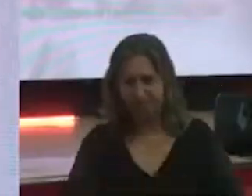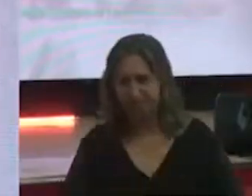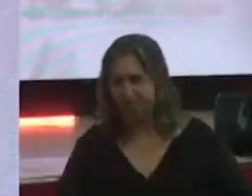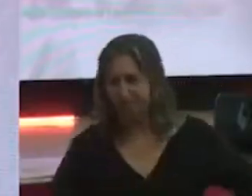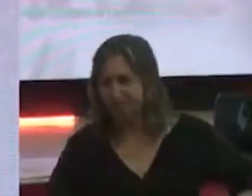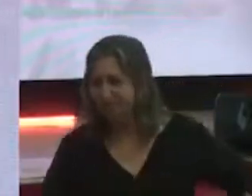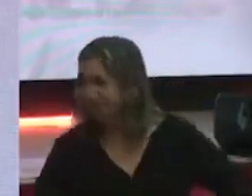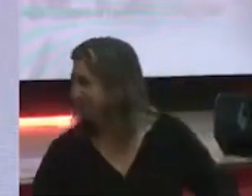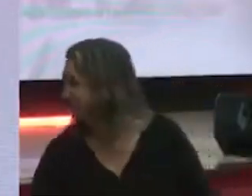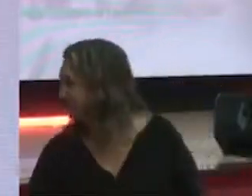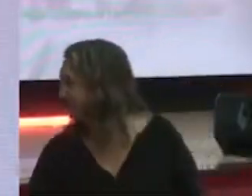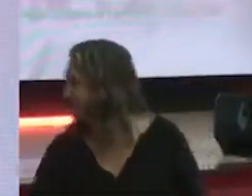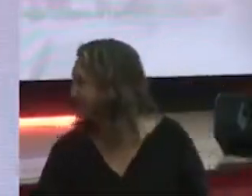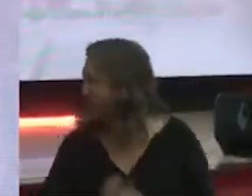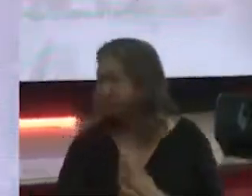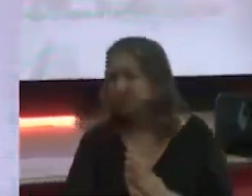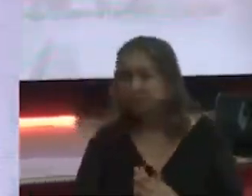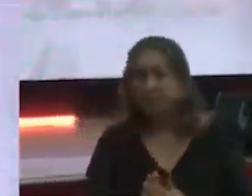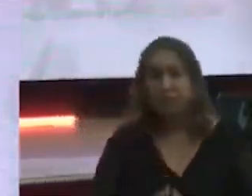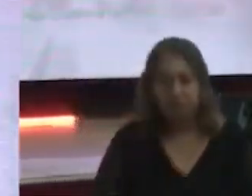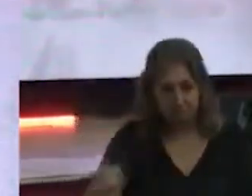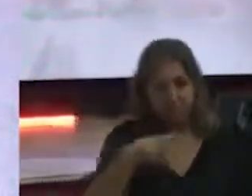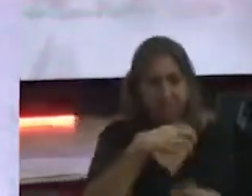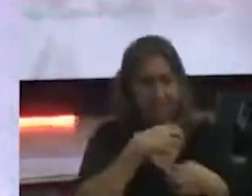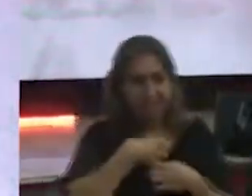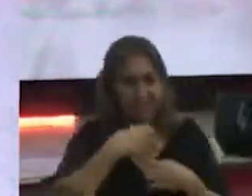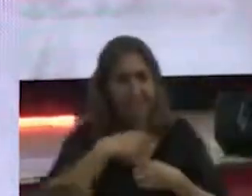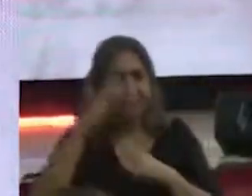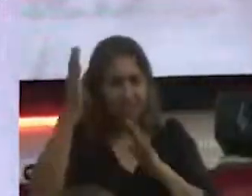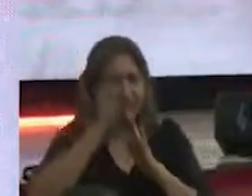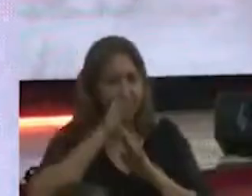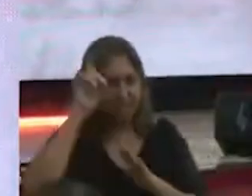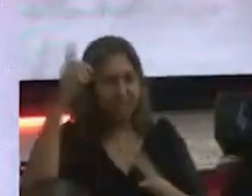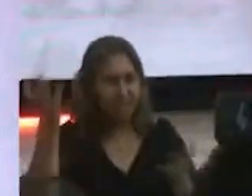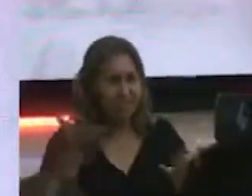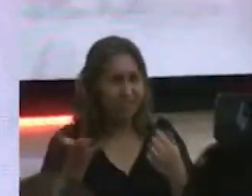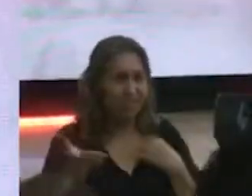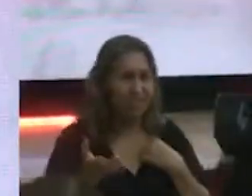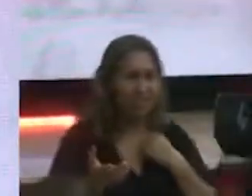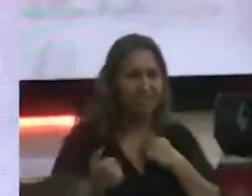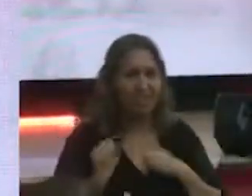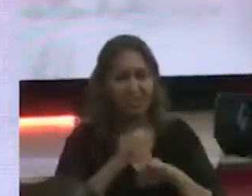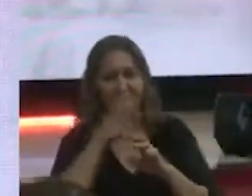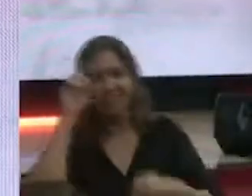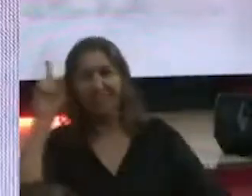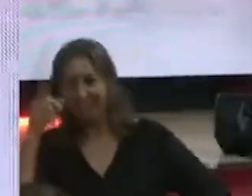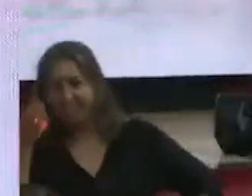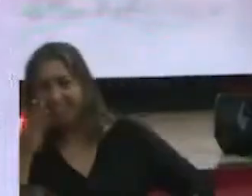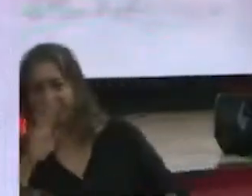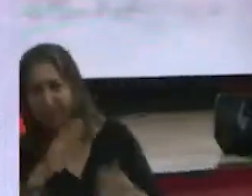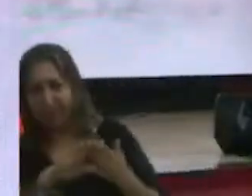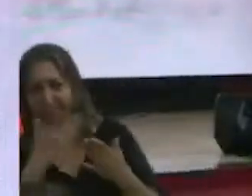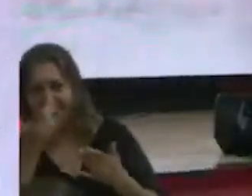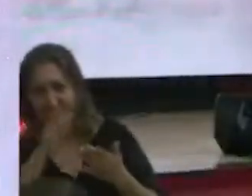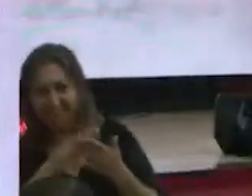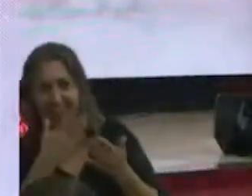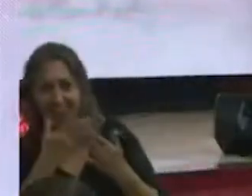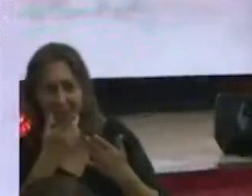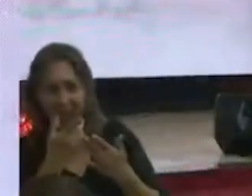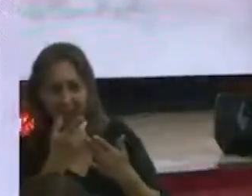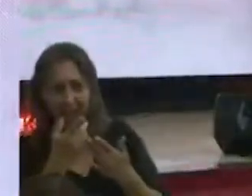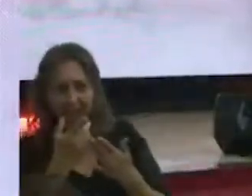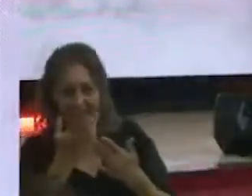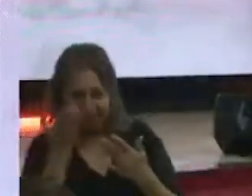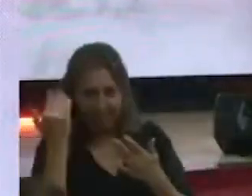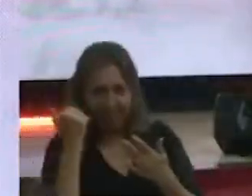Senhor por favor quantos sentem a presença do Senhor neste lugar diga glória a Deus quantos